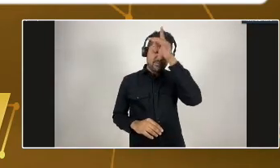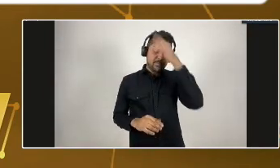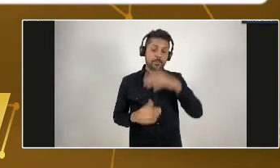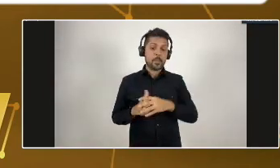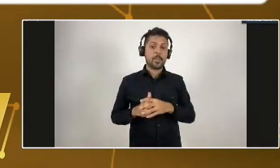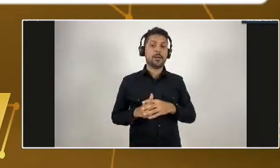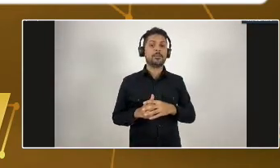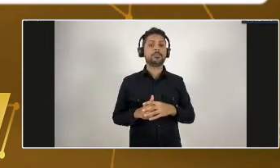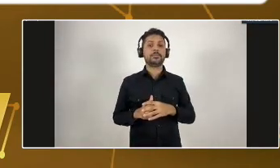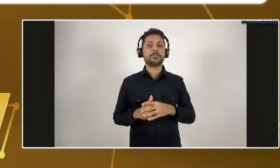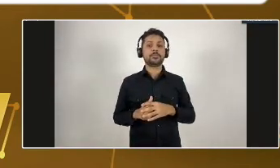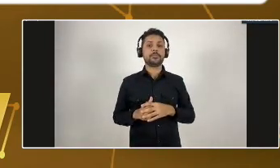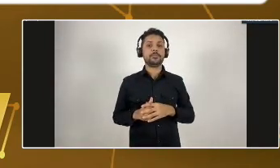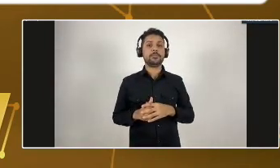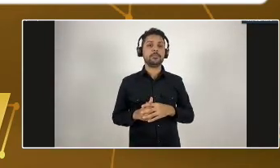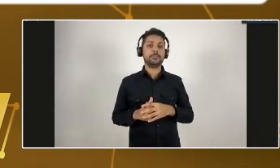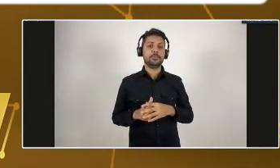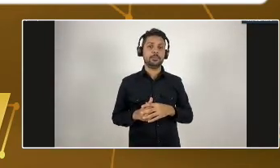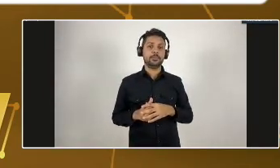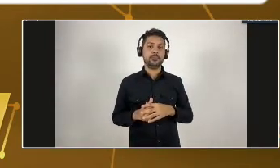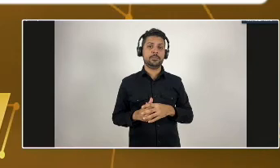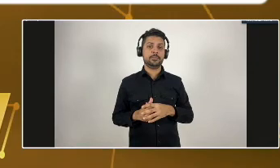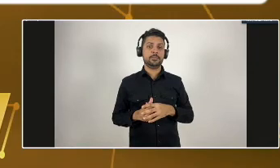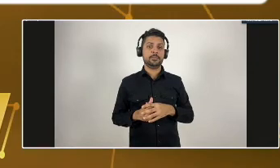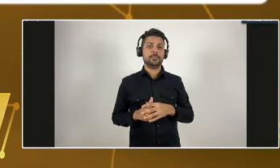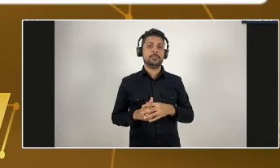só finalizar a